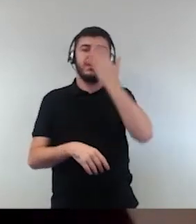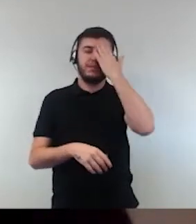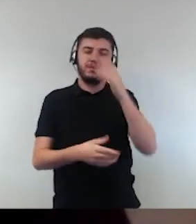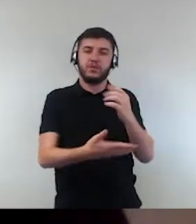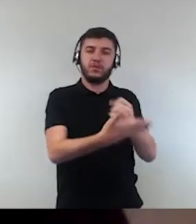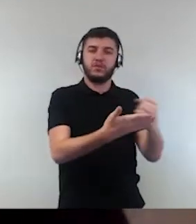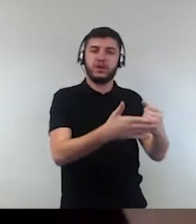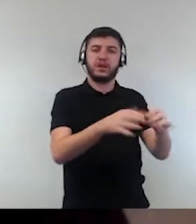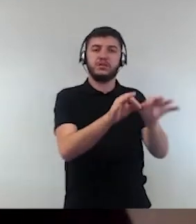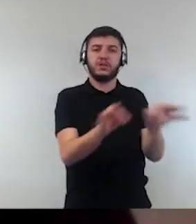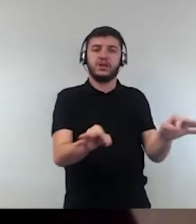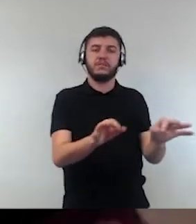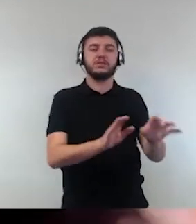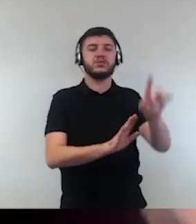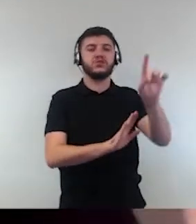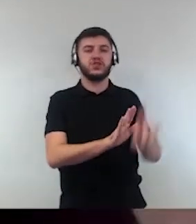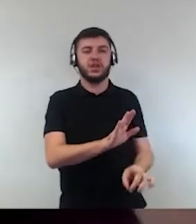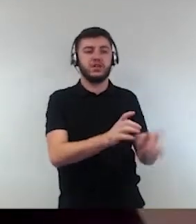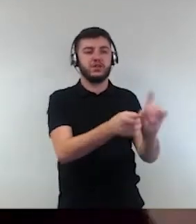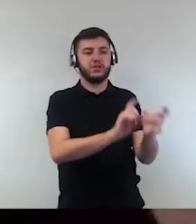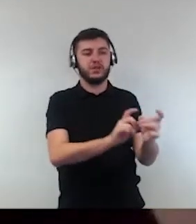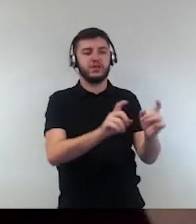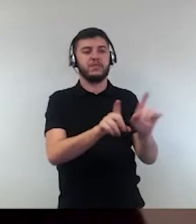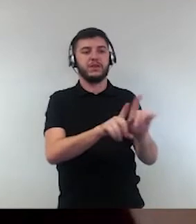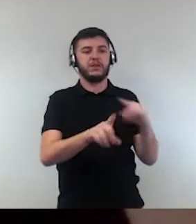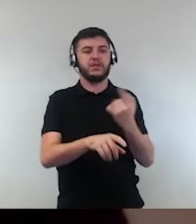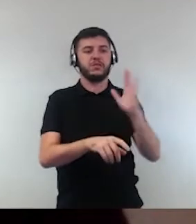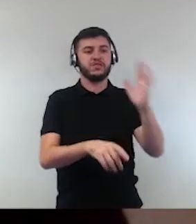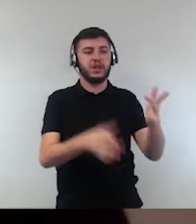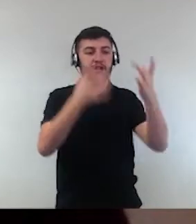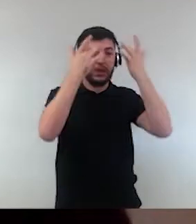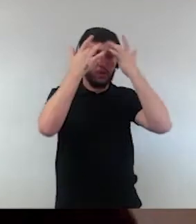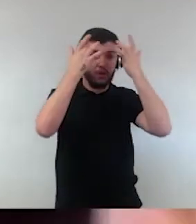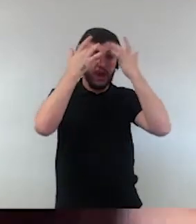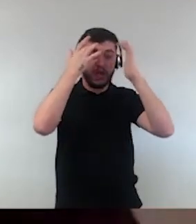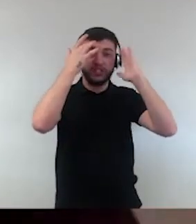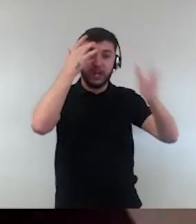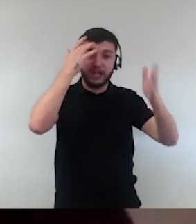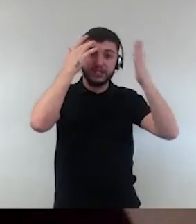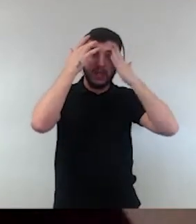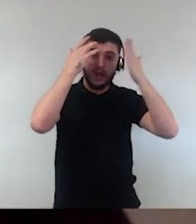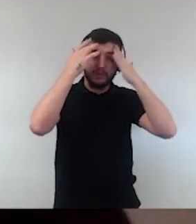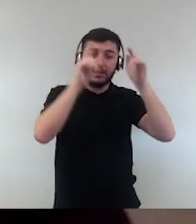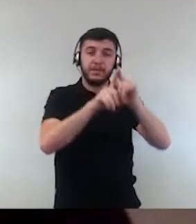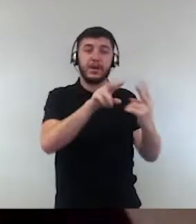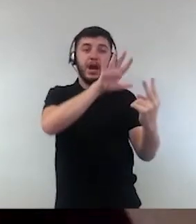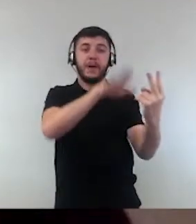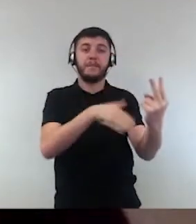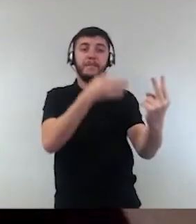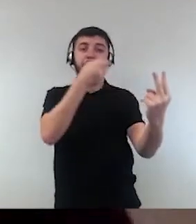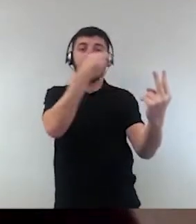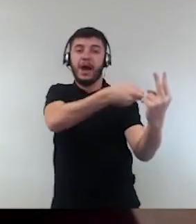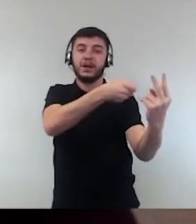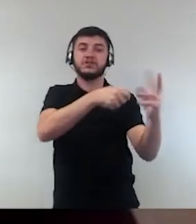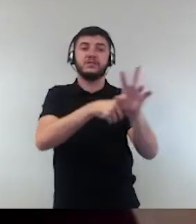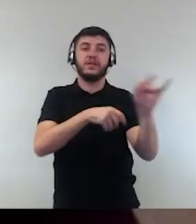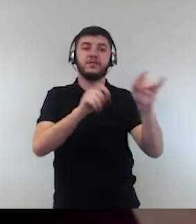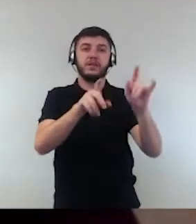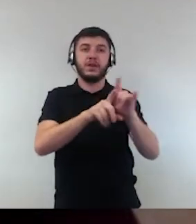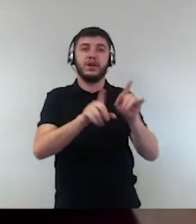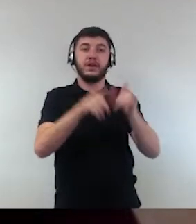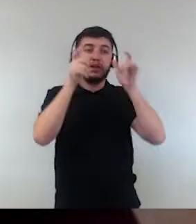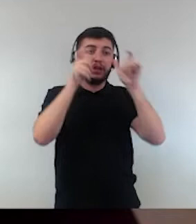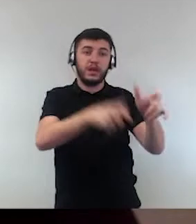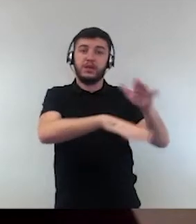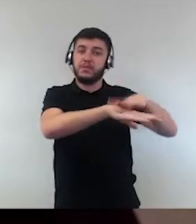estamos acostumados a decorar ali nos bancos de faculdade que as partes estão com interesses contrapostos. Mas, na